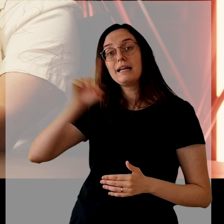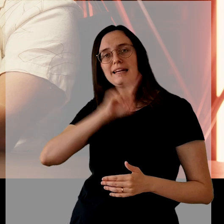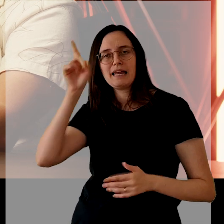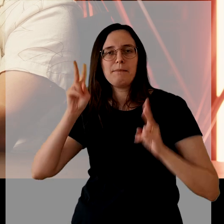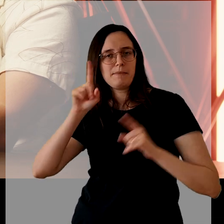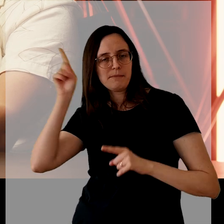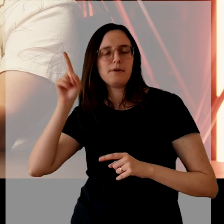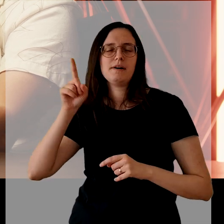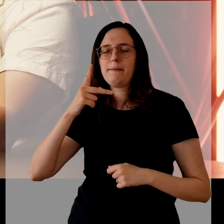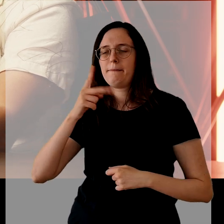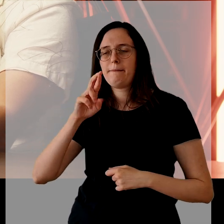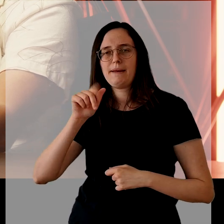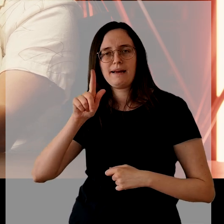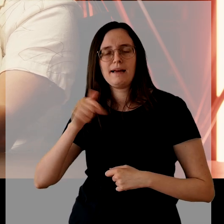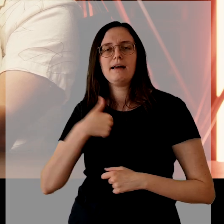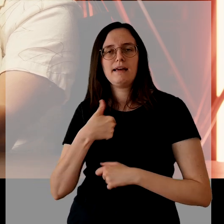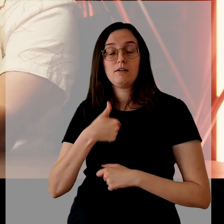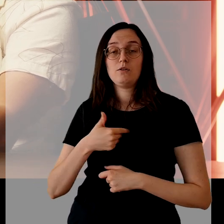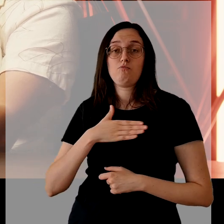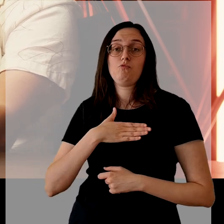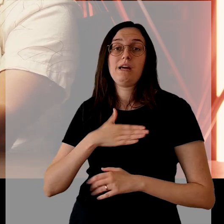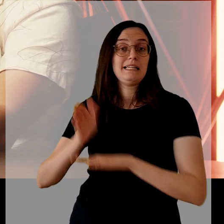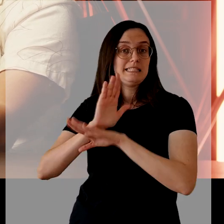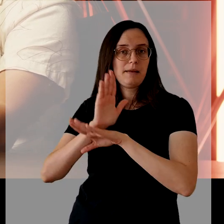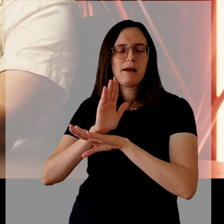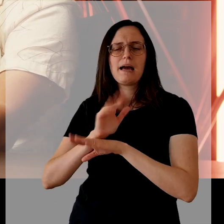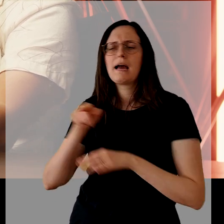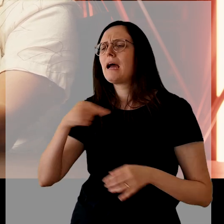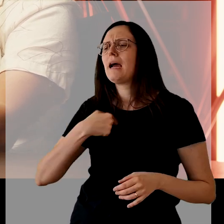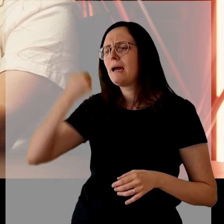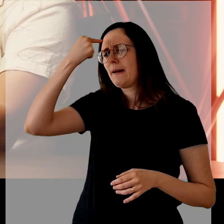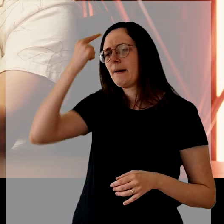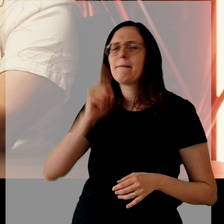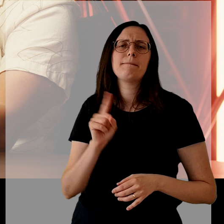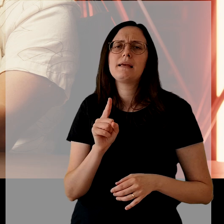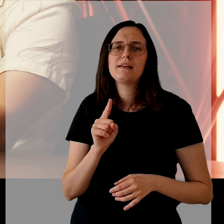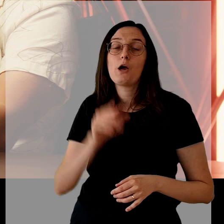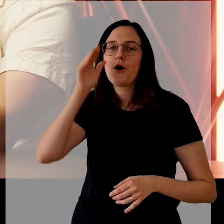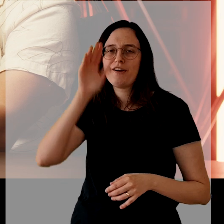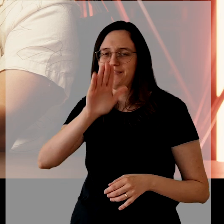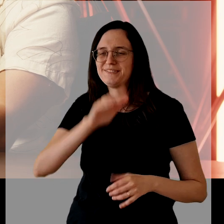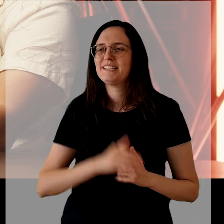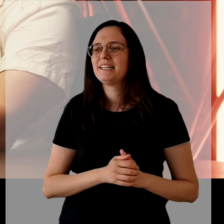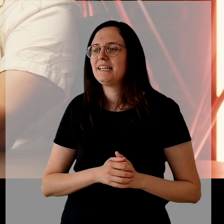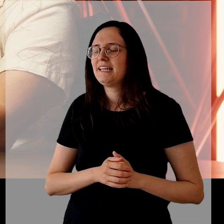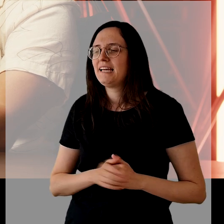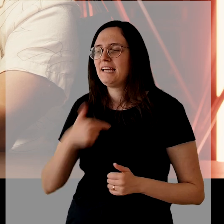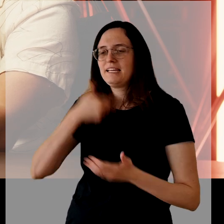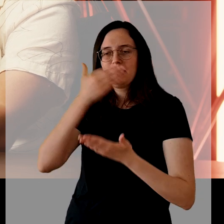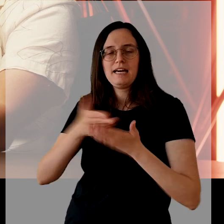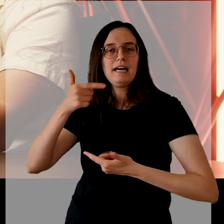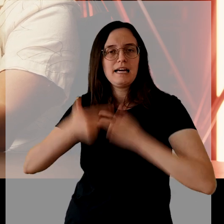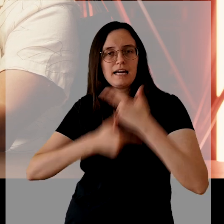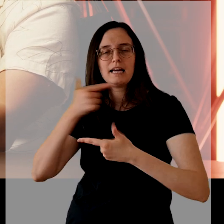ainda, que eu comecei a curtir muito fazer cinema, eu não pensava... Que curioso, né? Eu comecei a trabalhar com